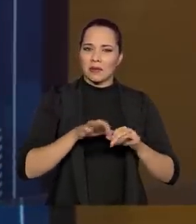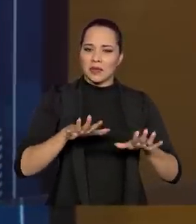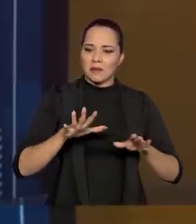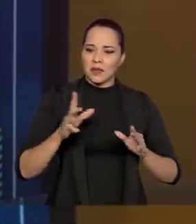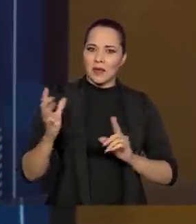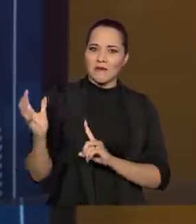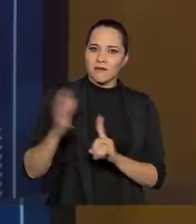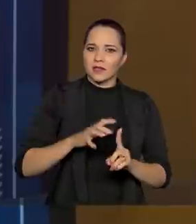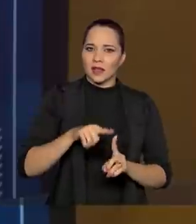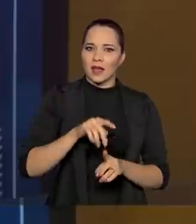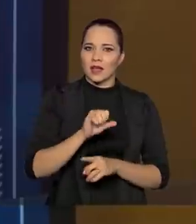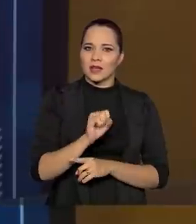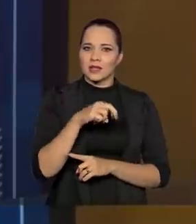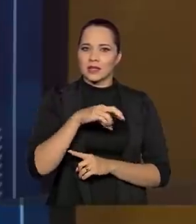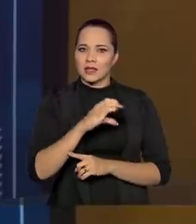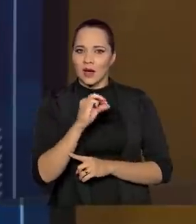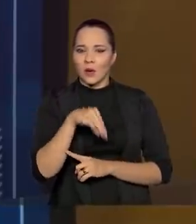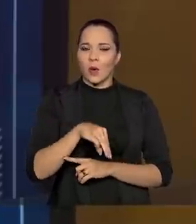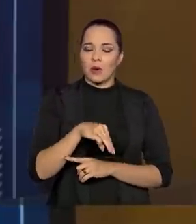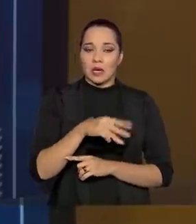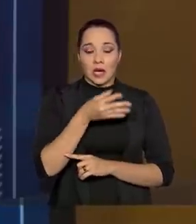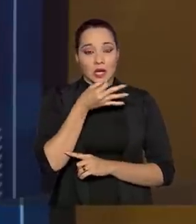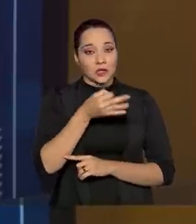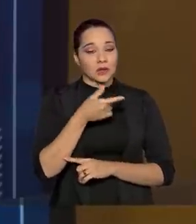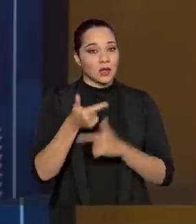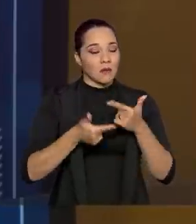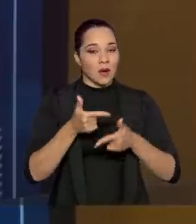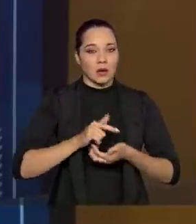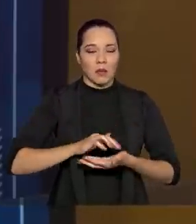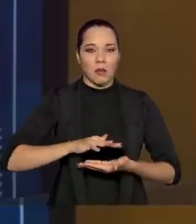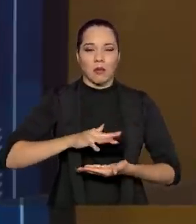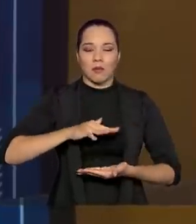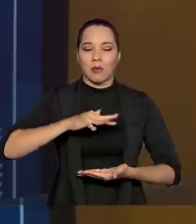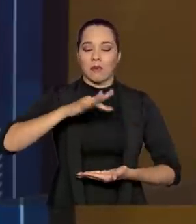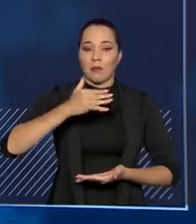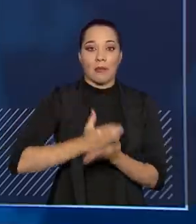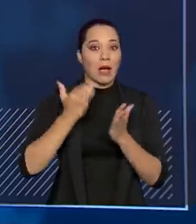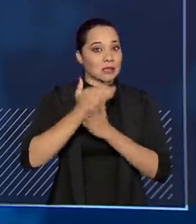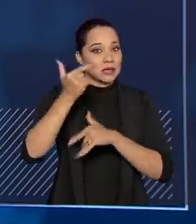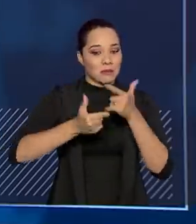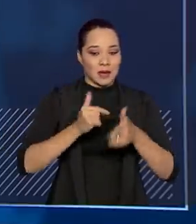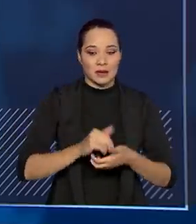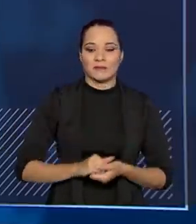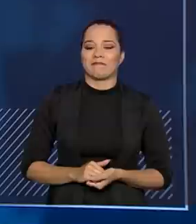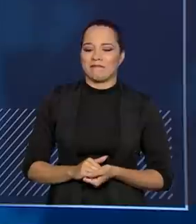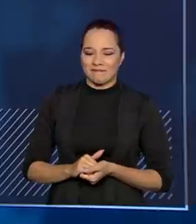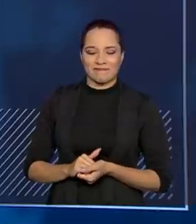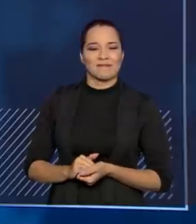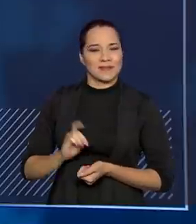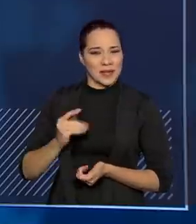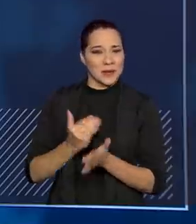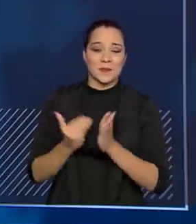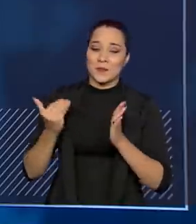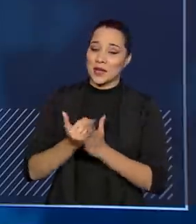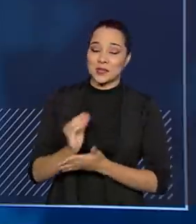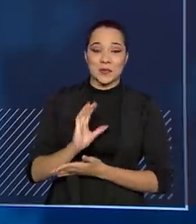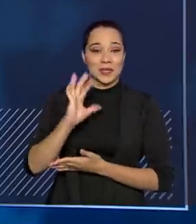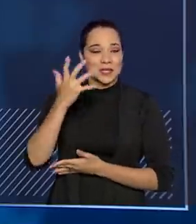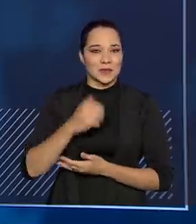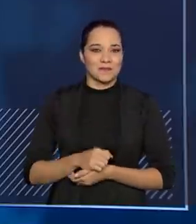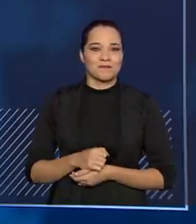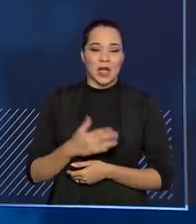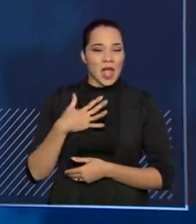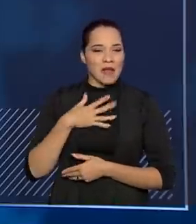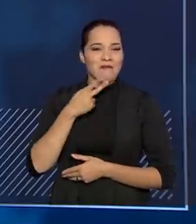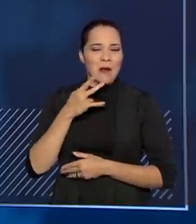Acredito eu que, né, o volume de trabalho deve ter aumentado bastante. É o que mais aconteceu, né? Eu